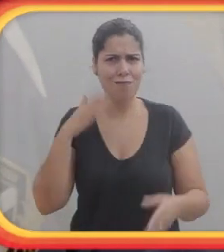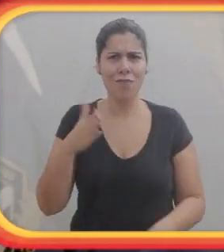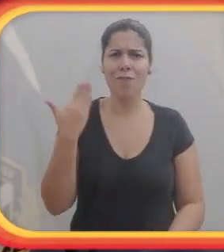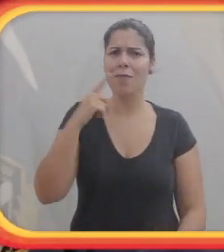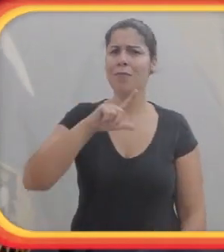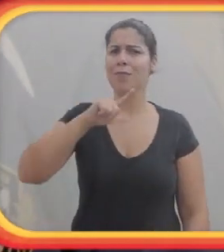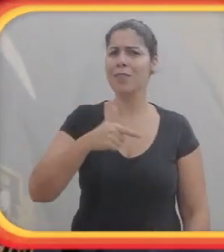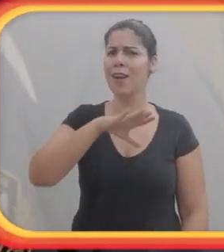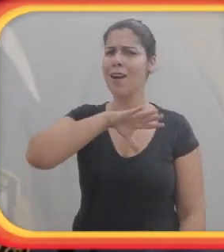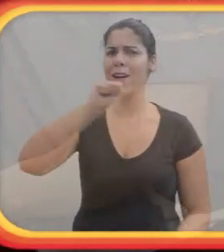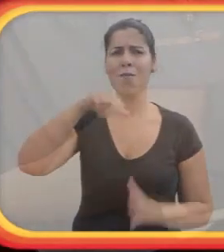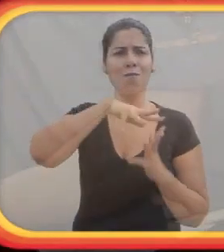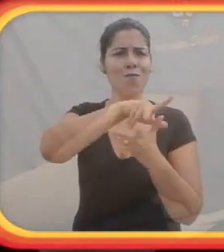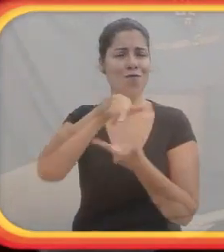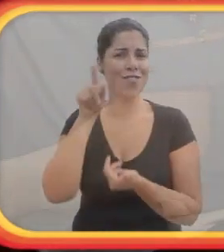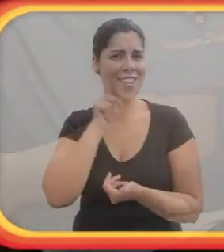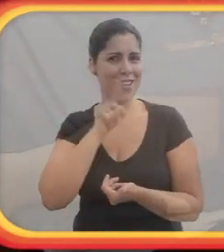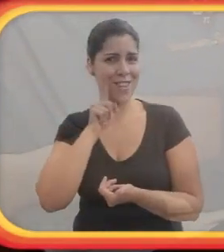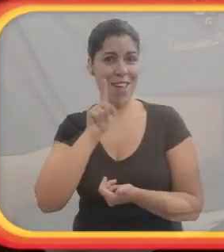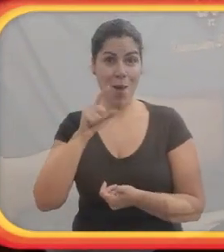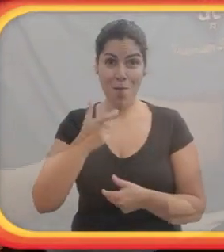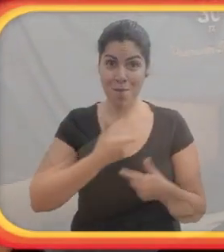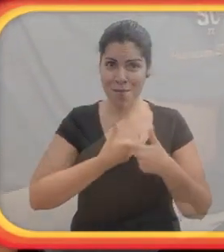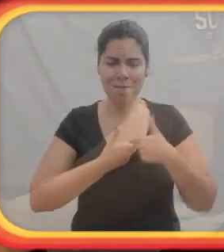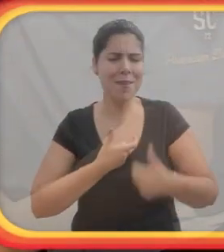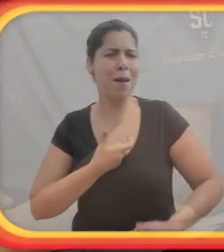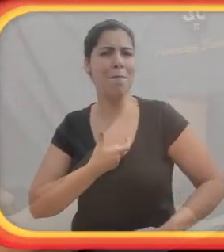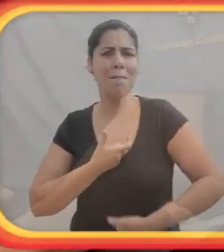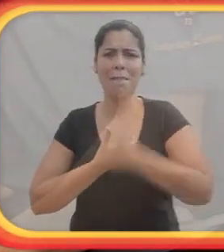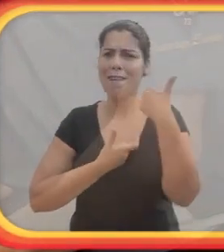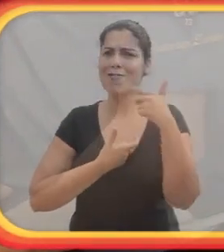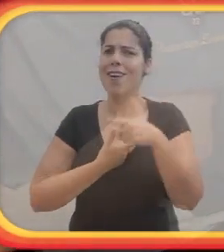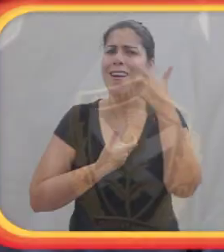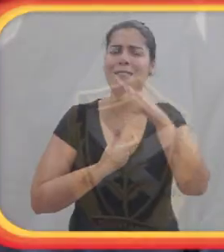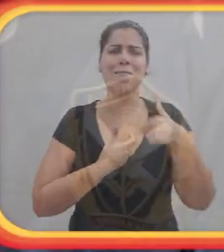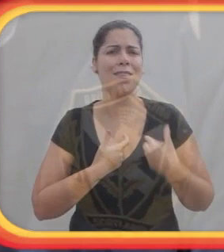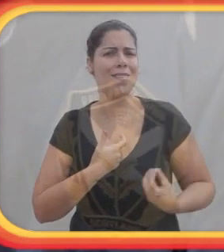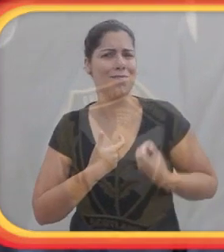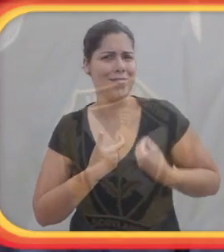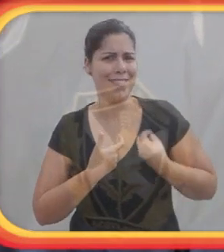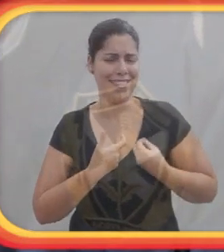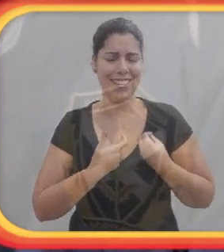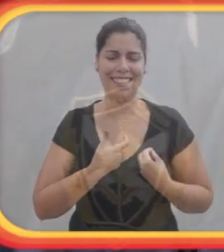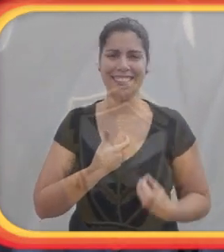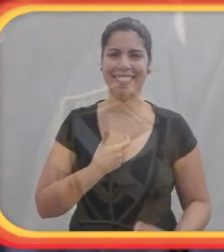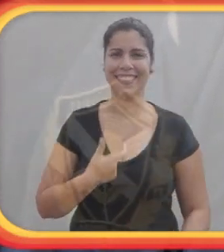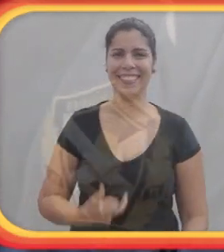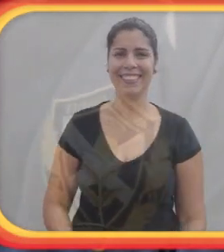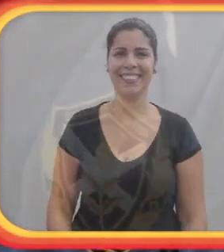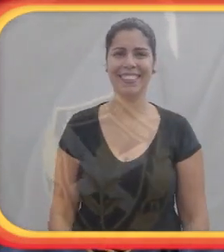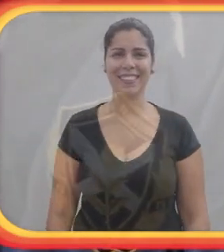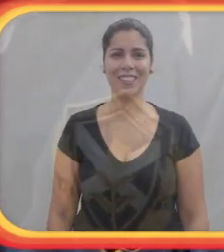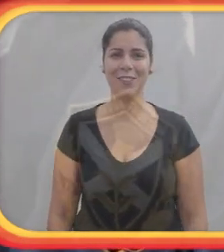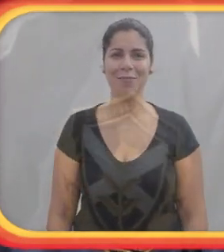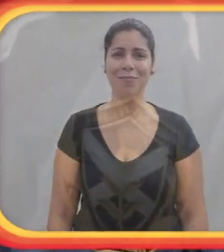tô no taekwondo. E hoje eu tô na faixa preta agora. Eu que já fui